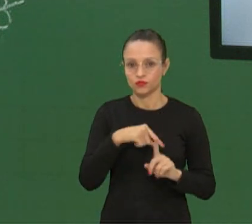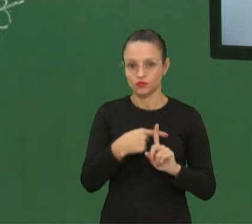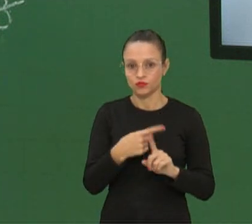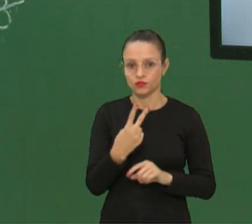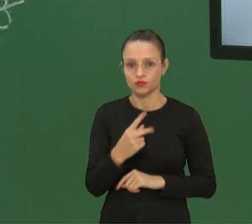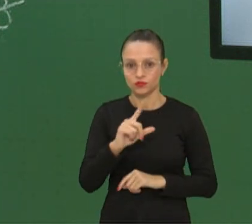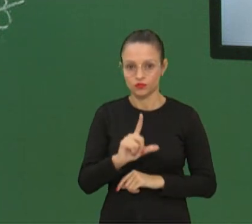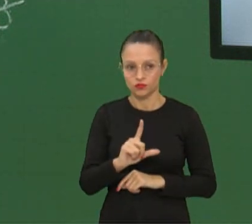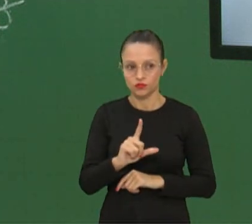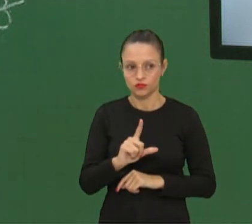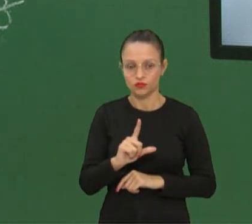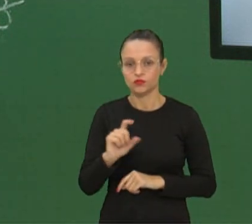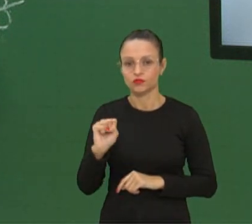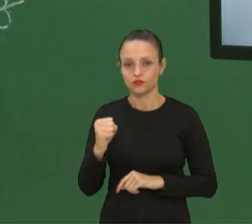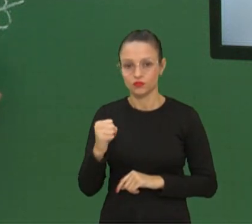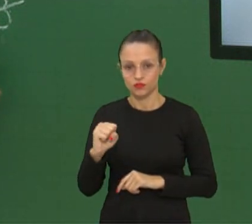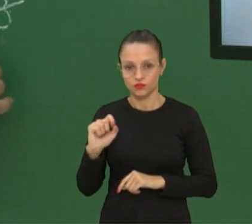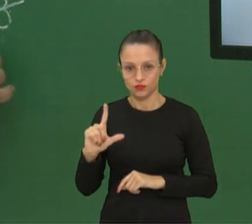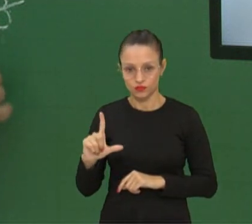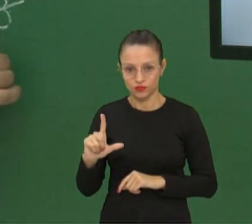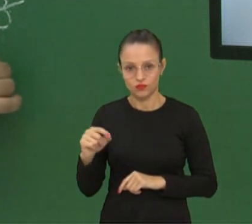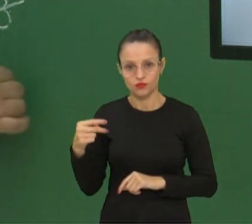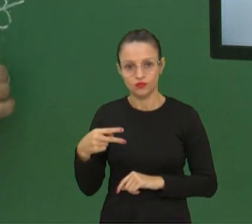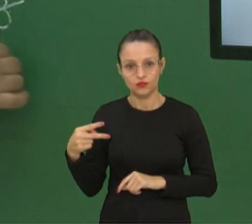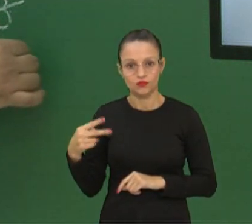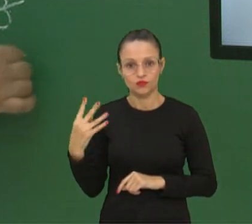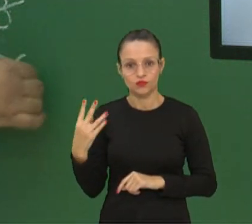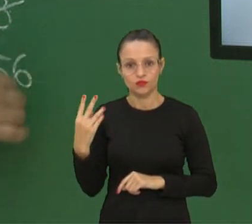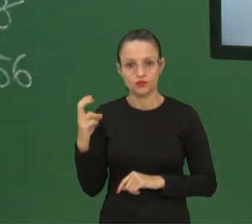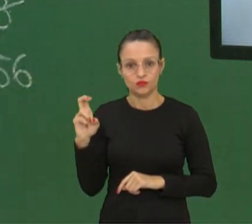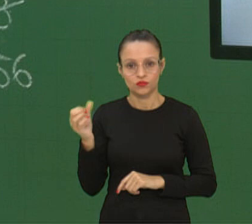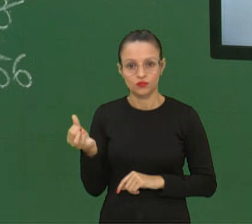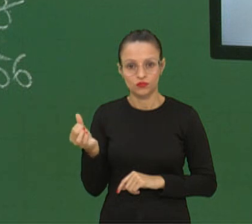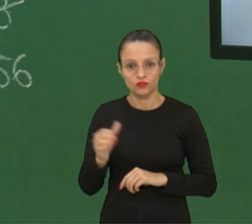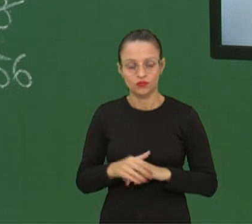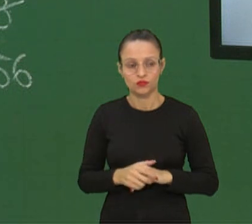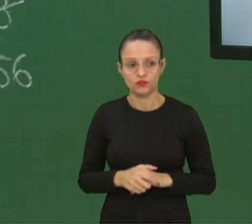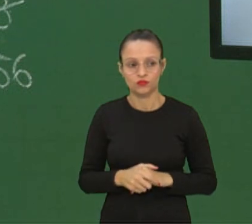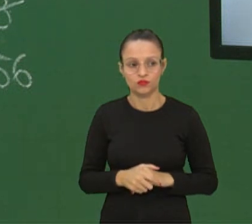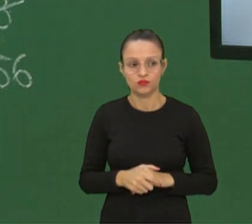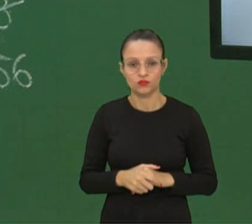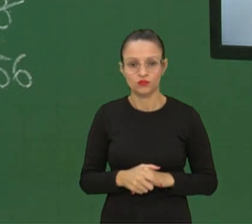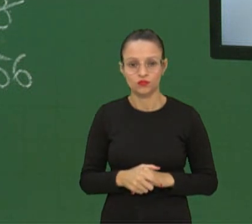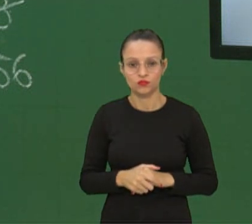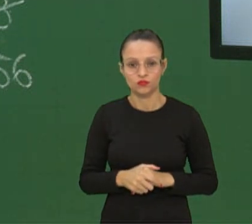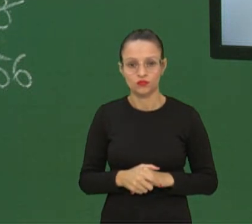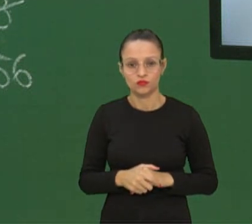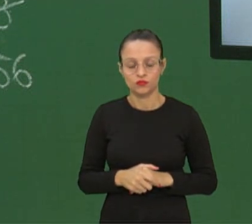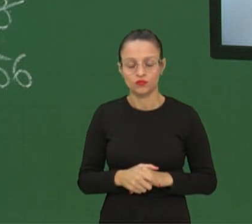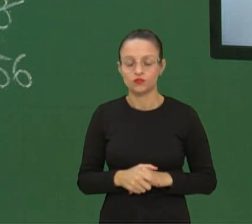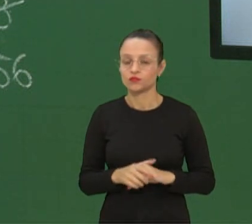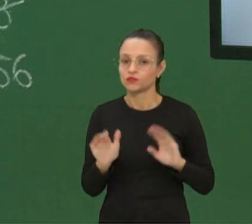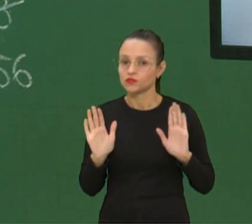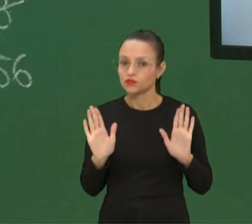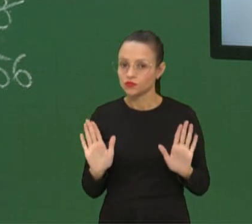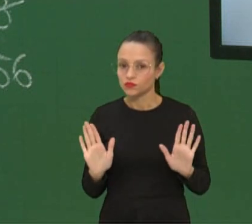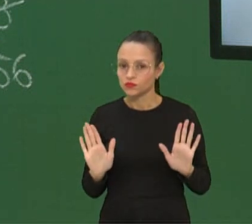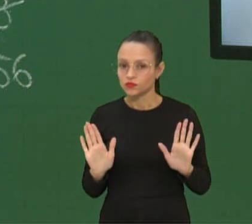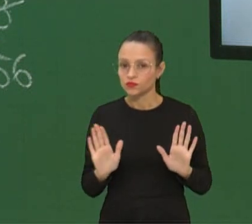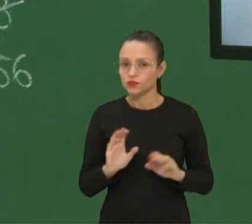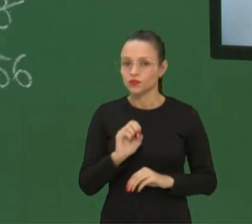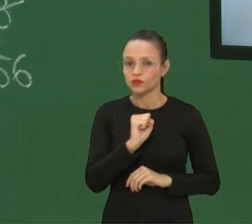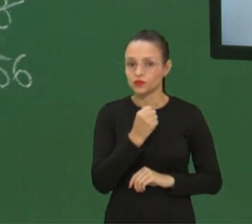8L. Igual a 456. Agora, o 8